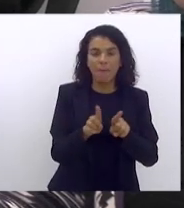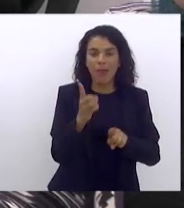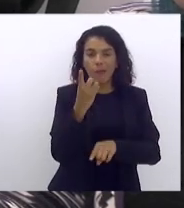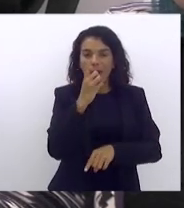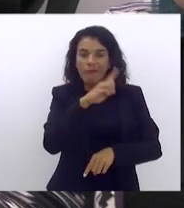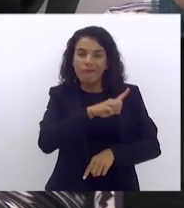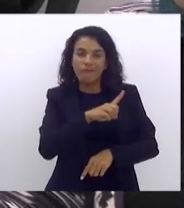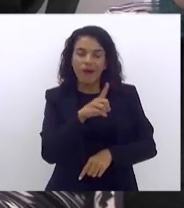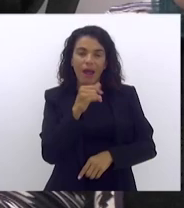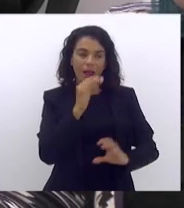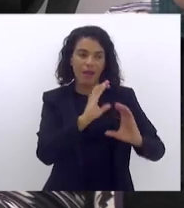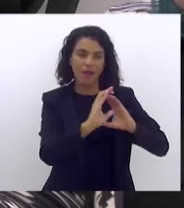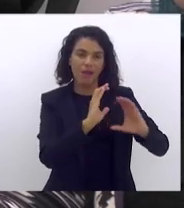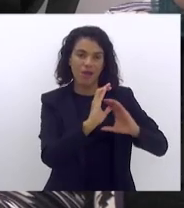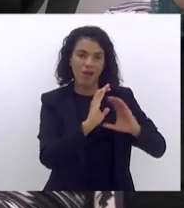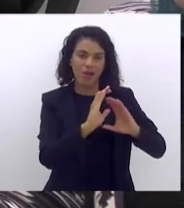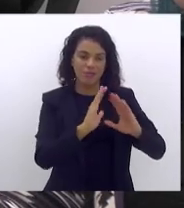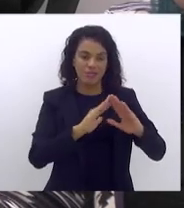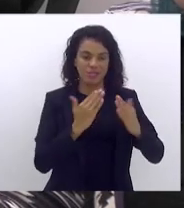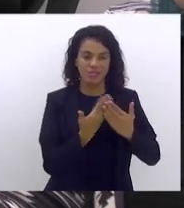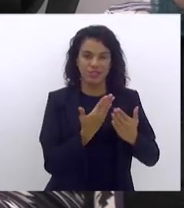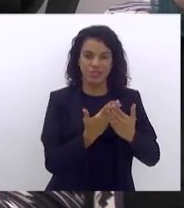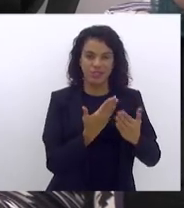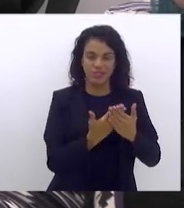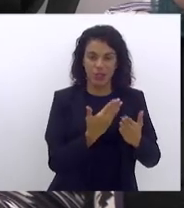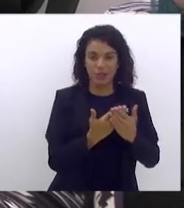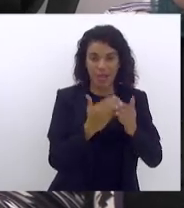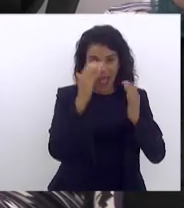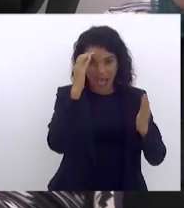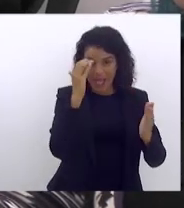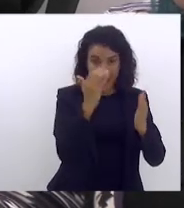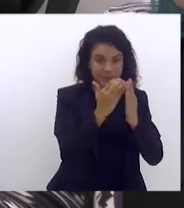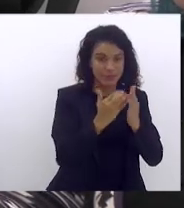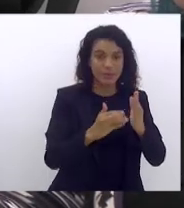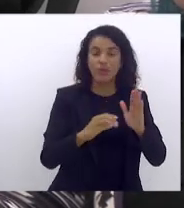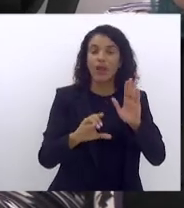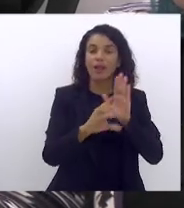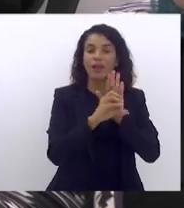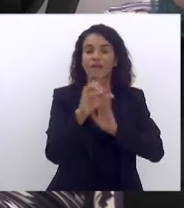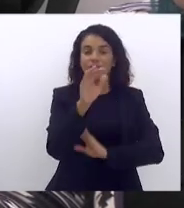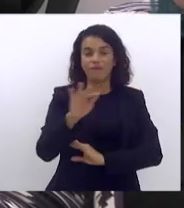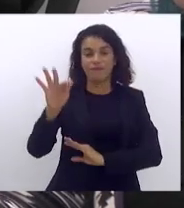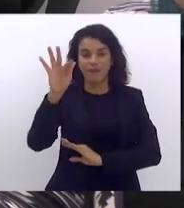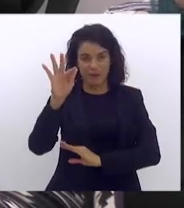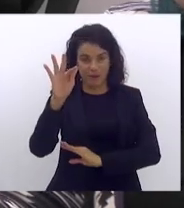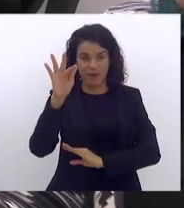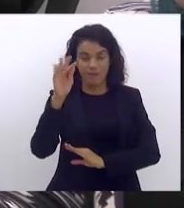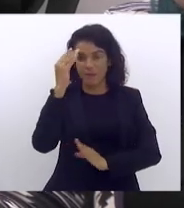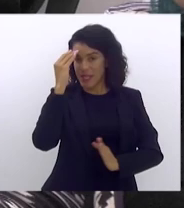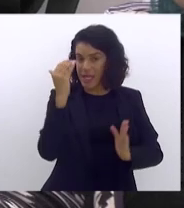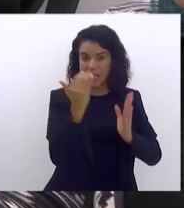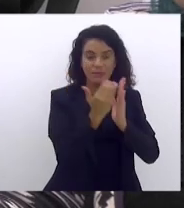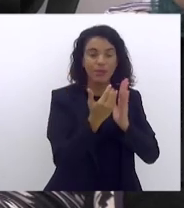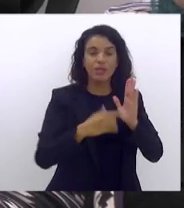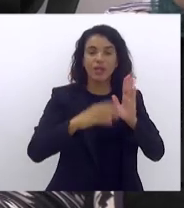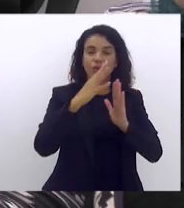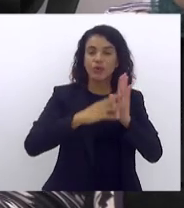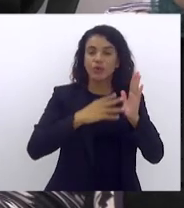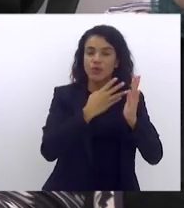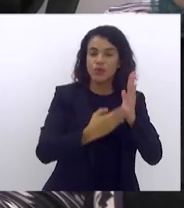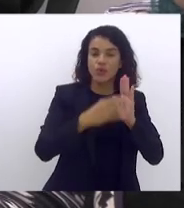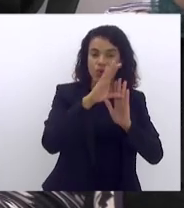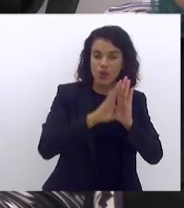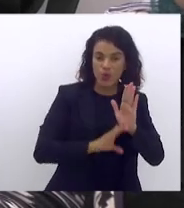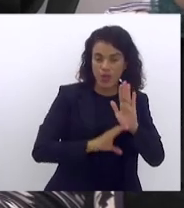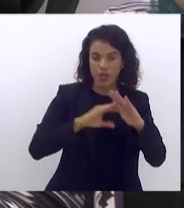falha colocar no estabelecimento que está cumprindo a legislação federal, abordando questões que estão no currículo, que não são questões